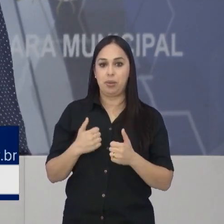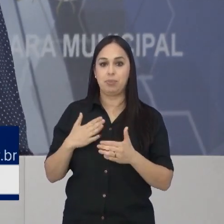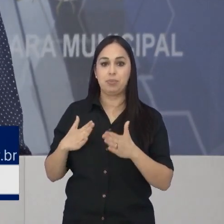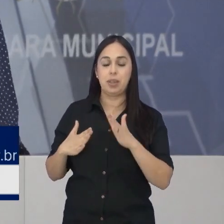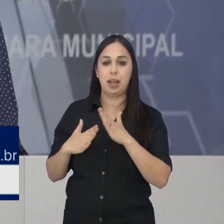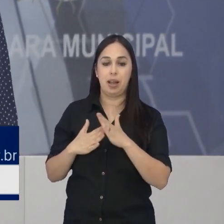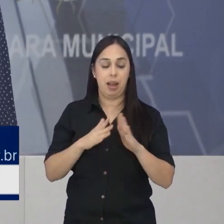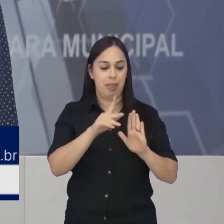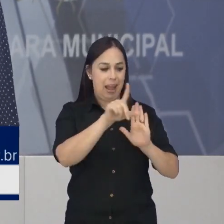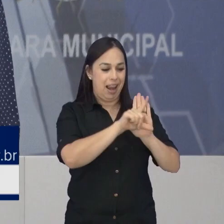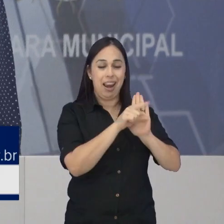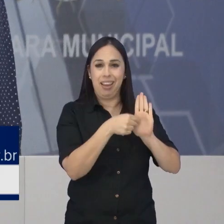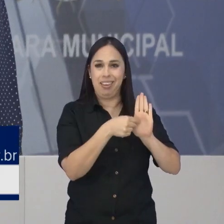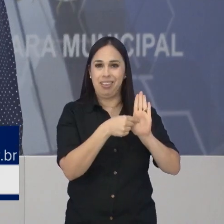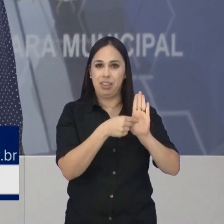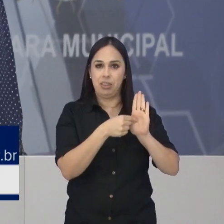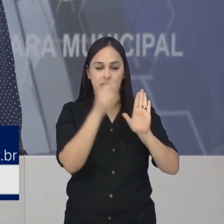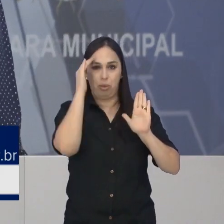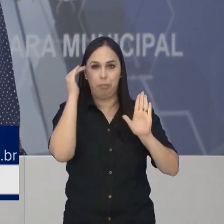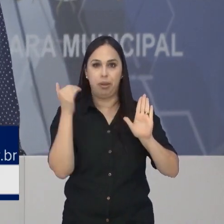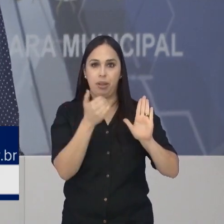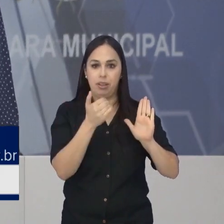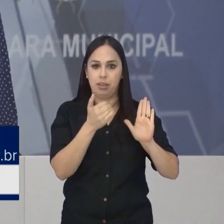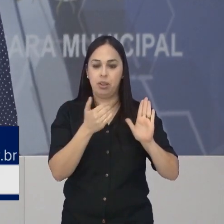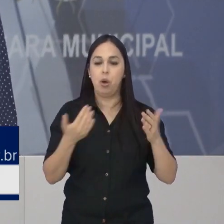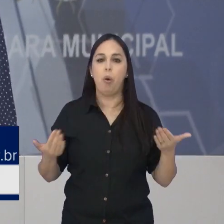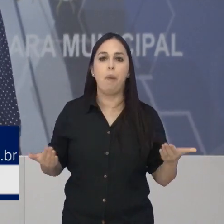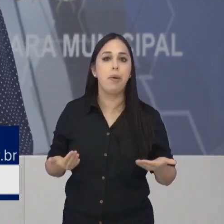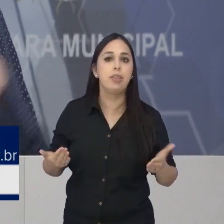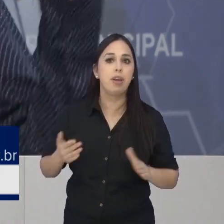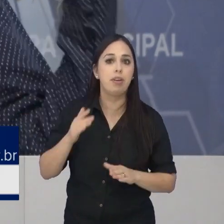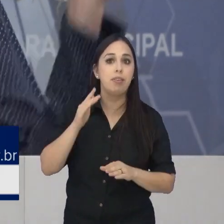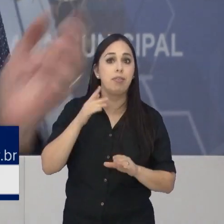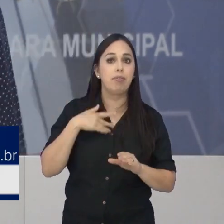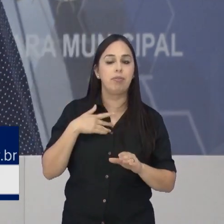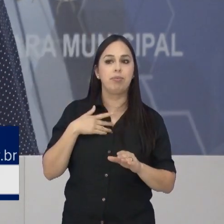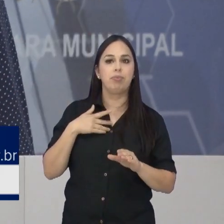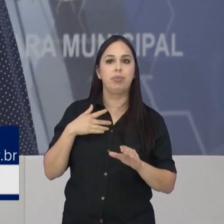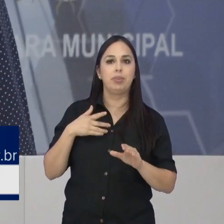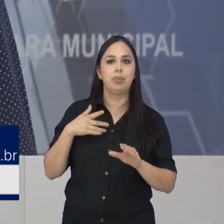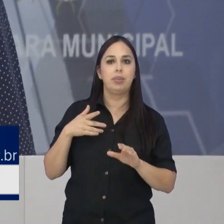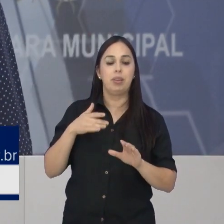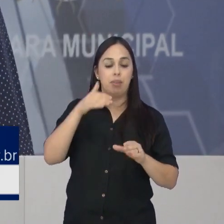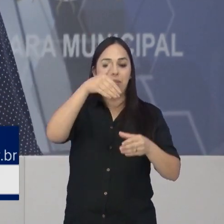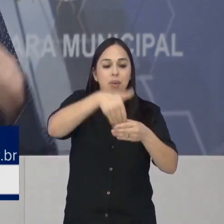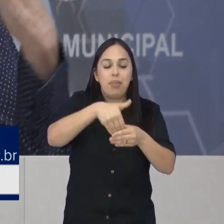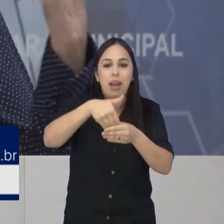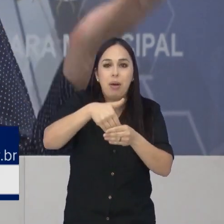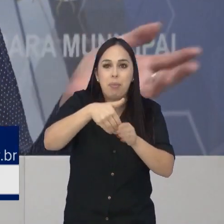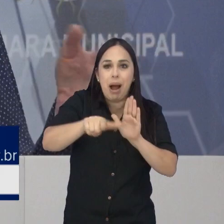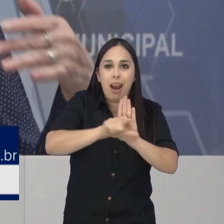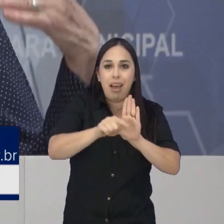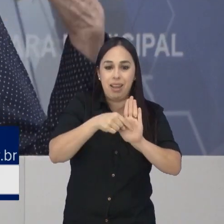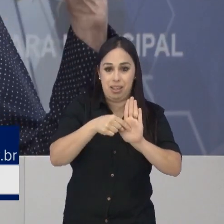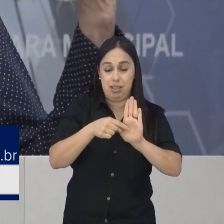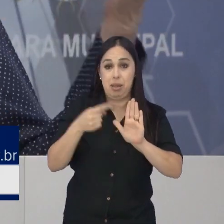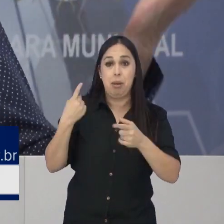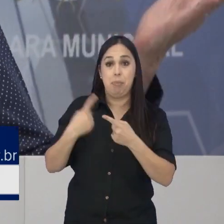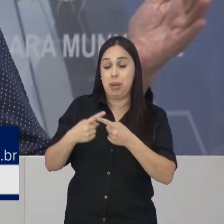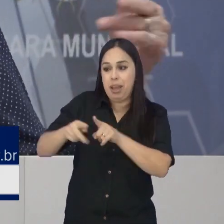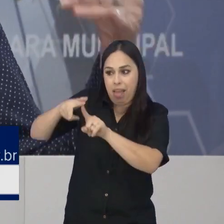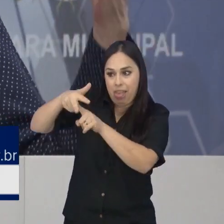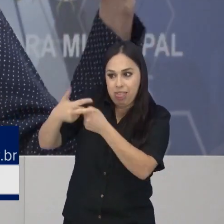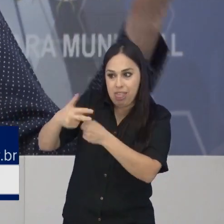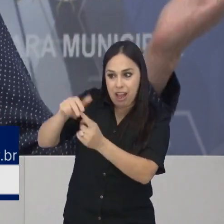cumprimento de uma lei. Nós estamos votando hoje uma lei para corrigir um contrato que está